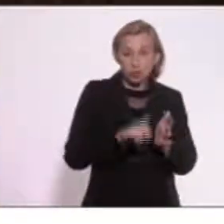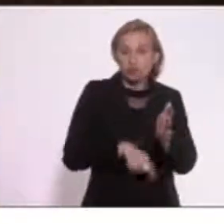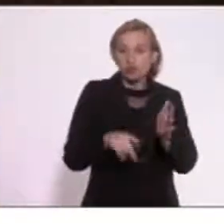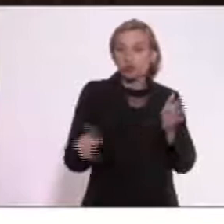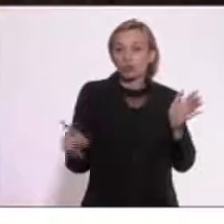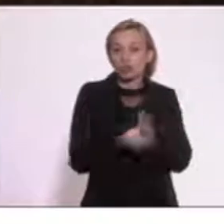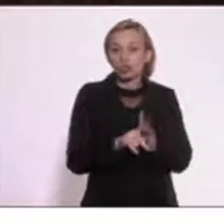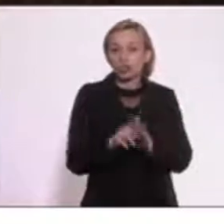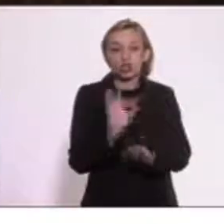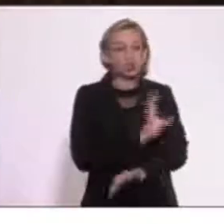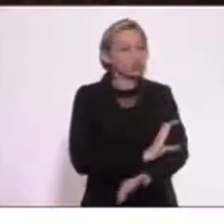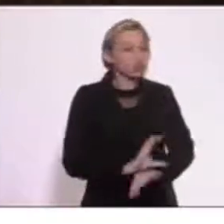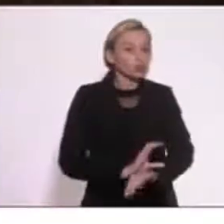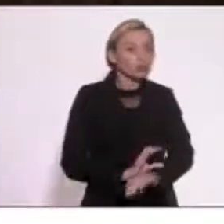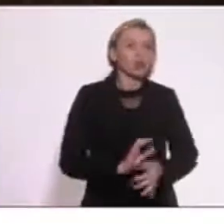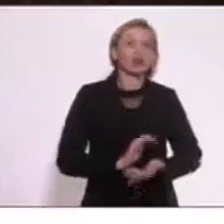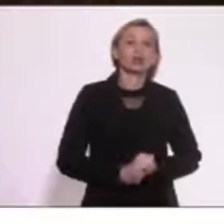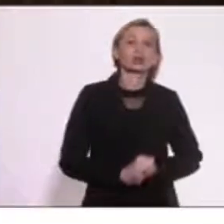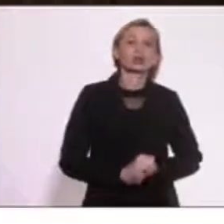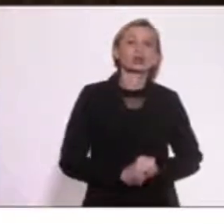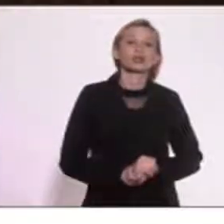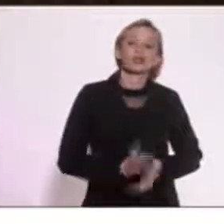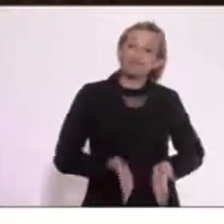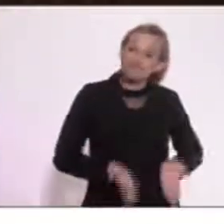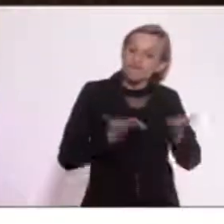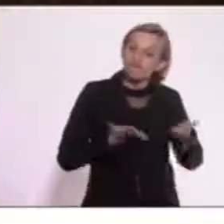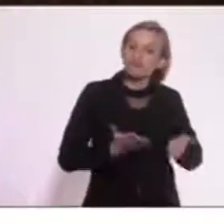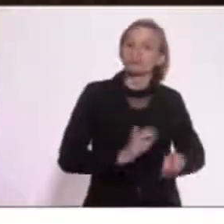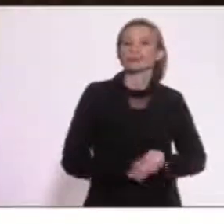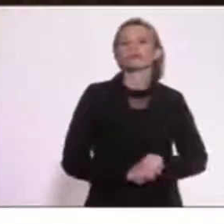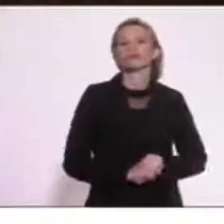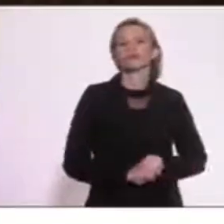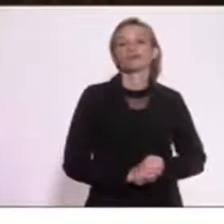projetos culturais apoiados e